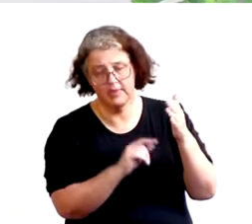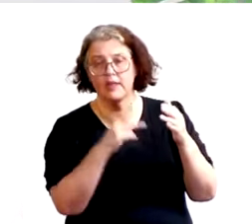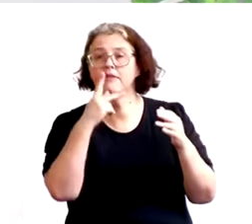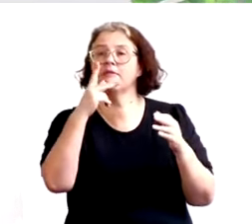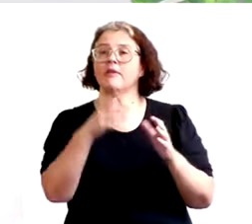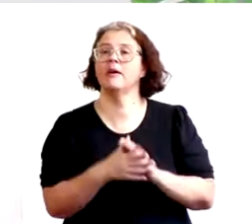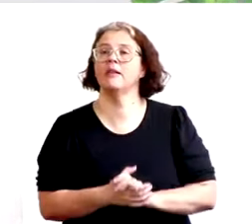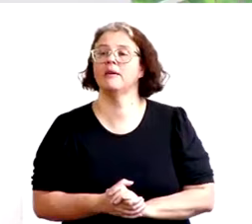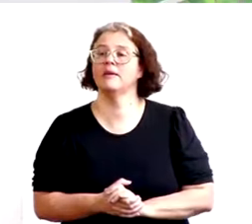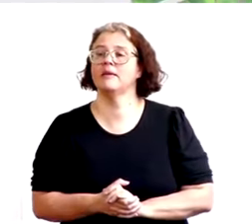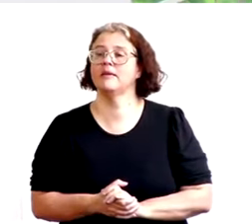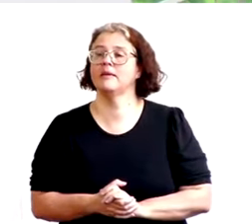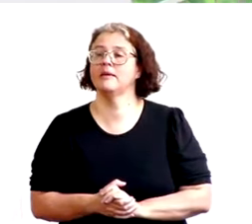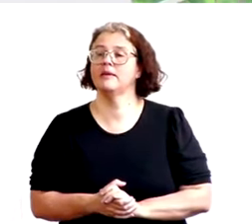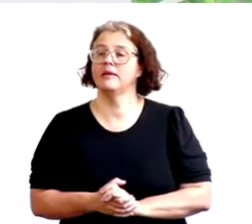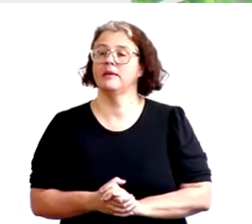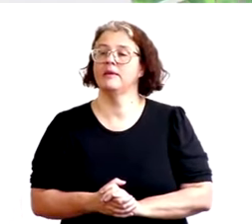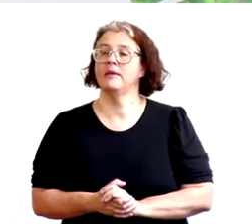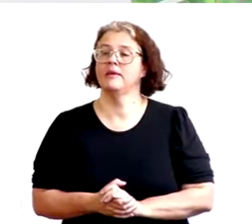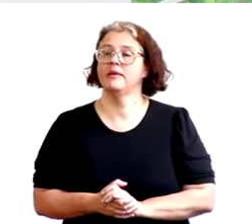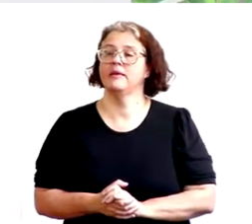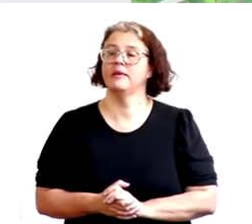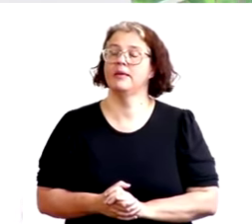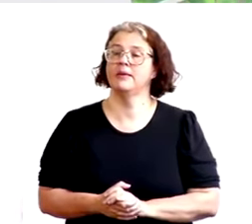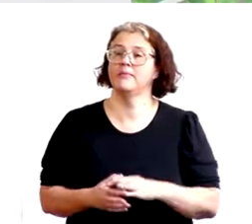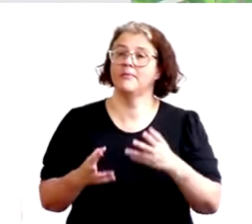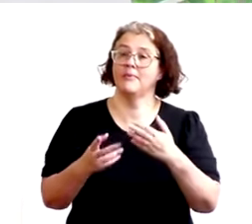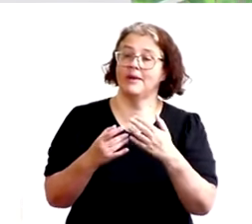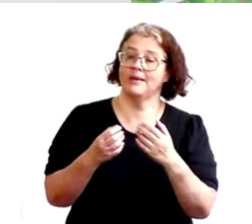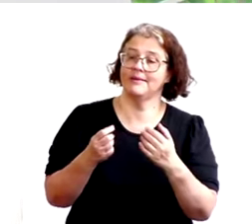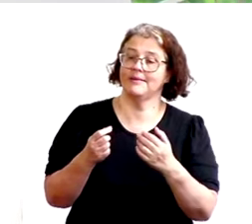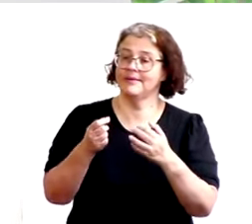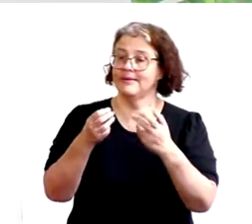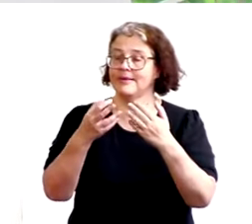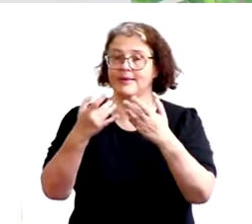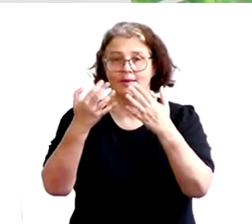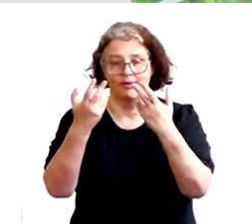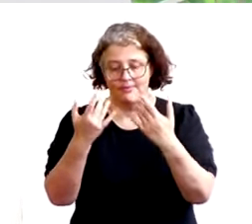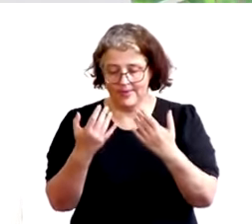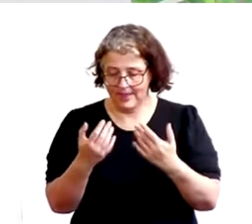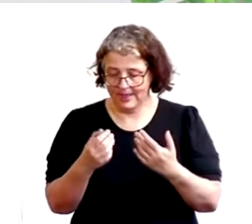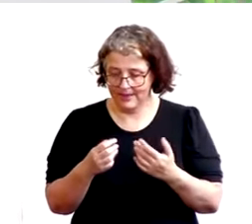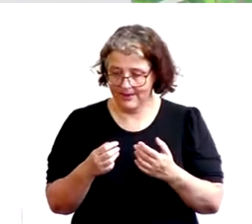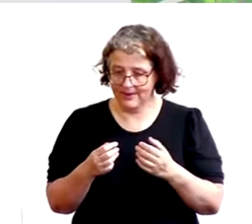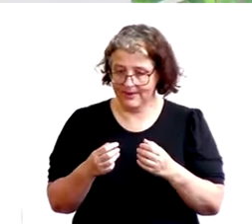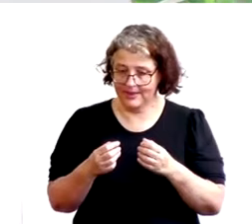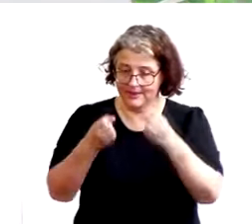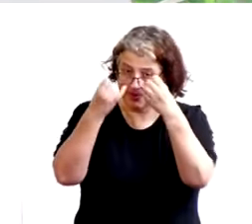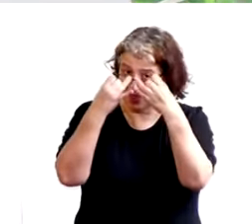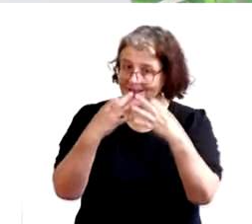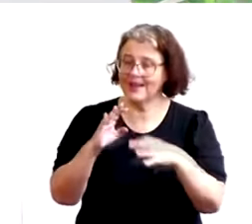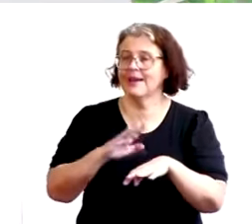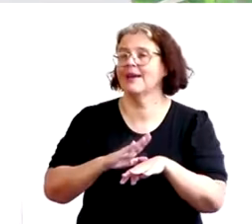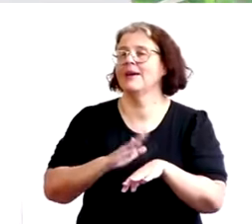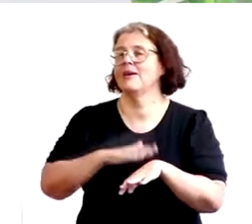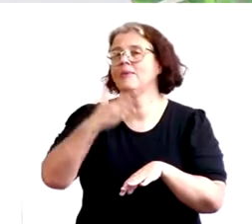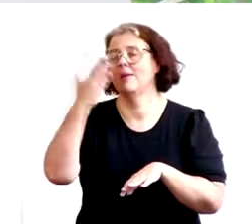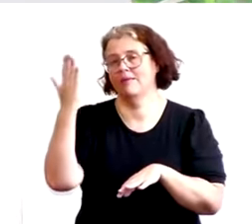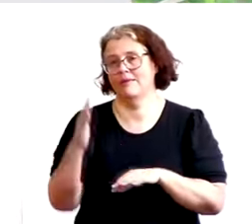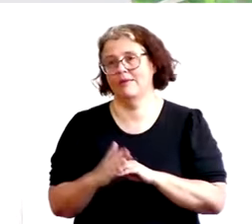mais detalhes a respeito deste atributo o cuidado de Deus sobre o seu povo